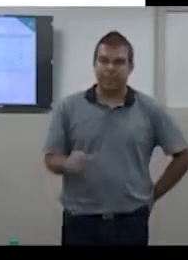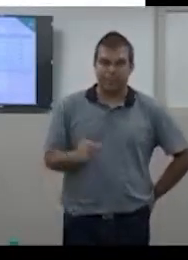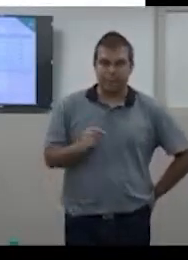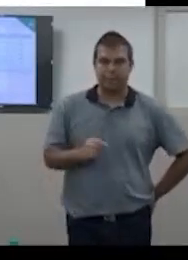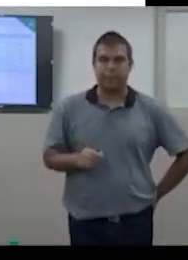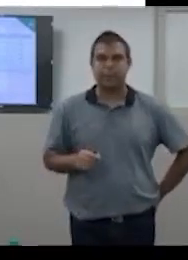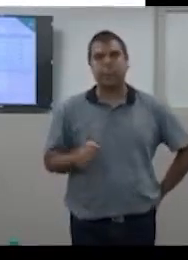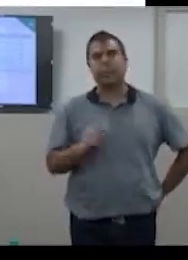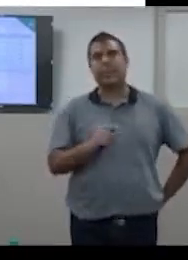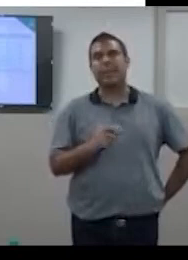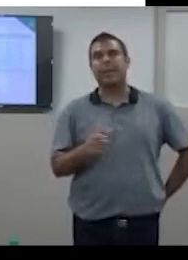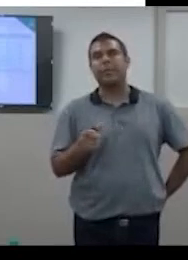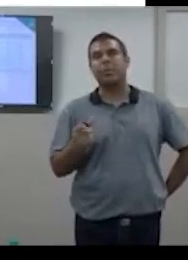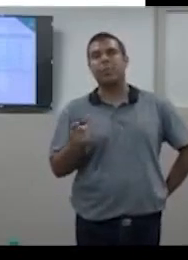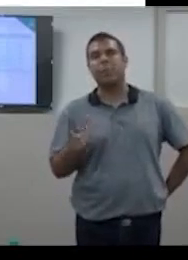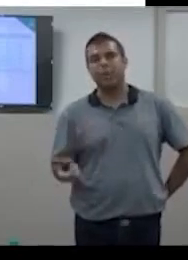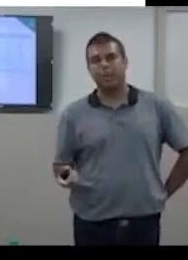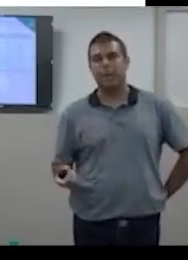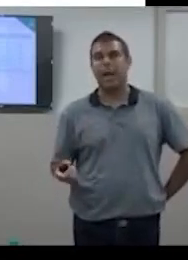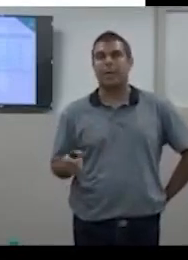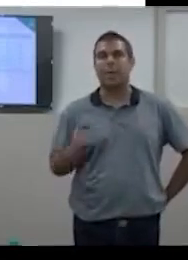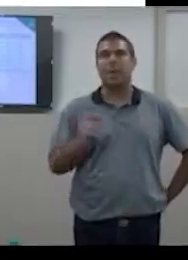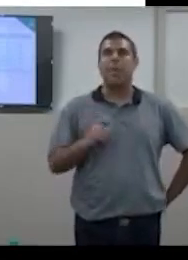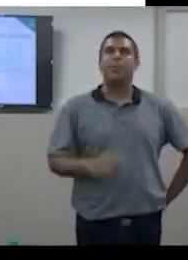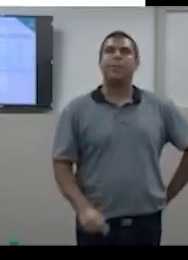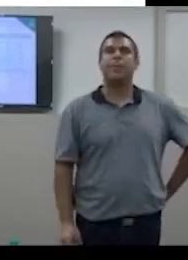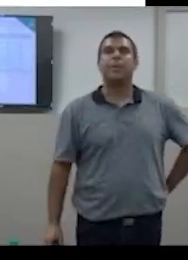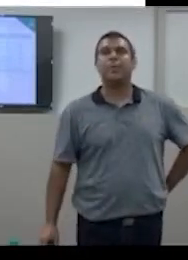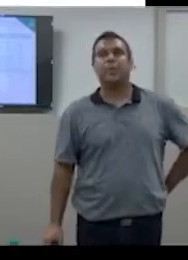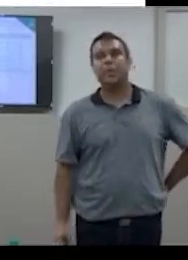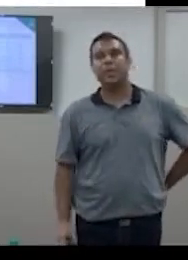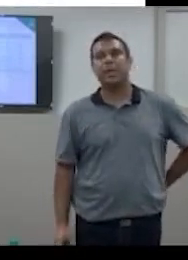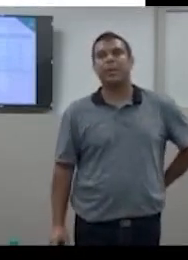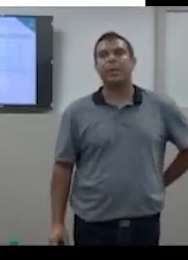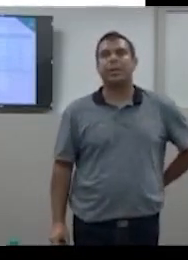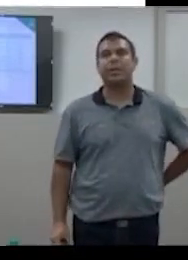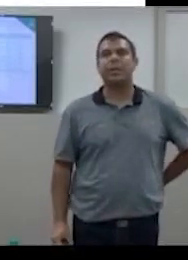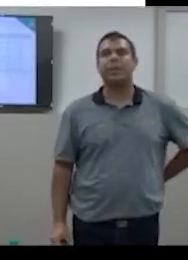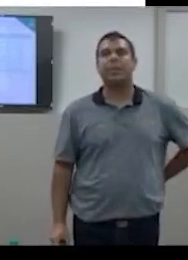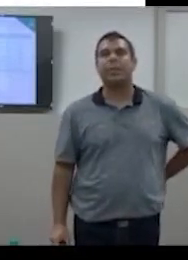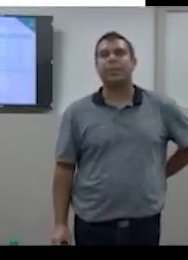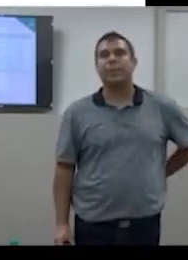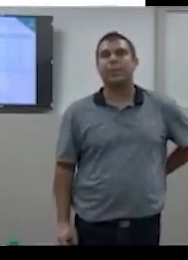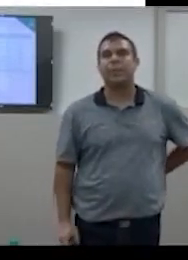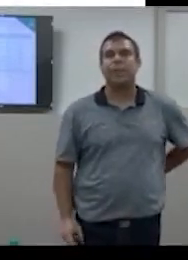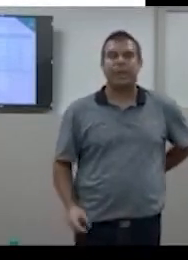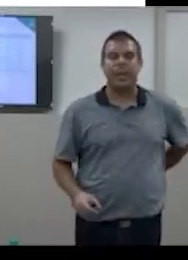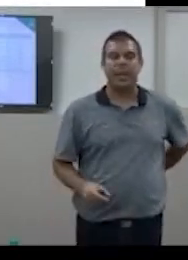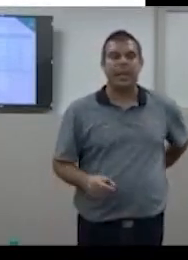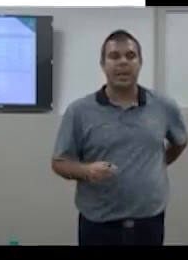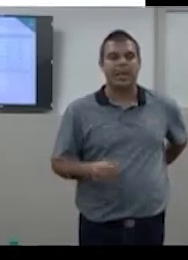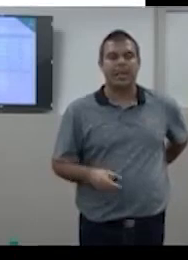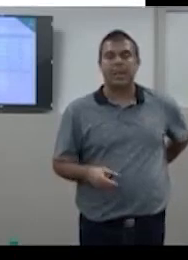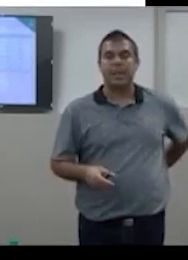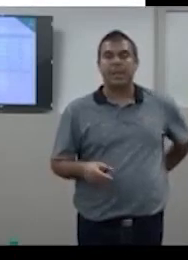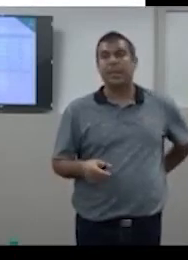fusão, que é o quê? O calor de fusão é quando você está descongelando a água. Você precisa de 80 calorias para você